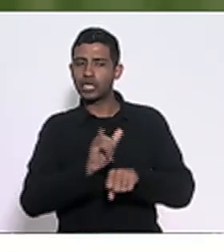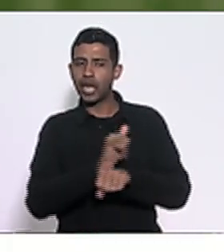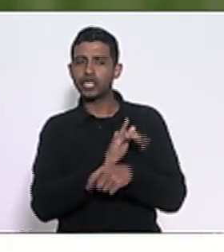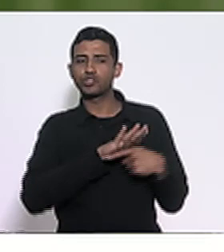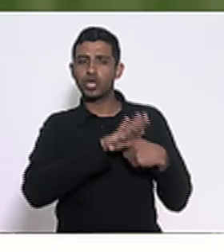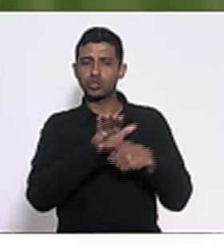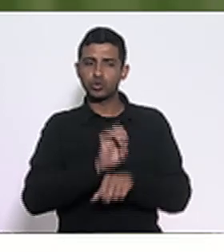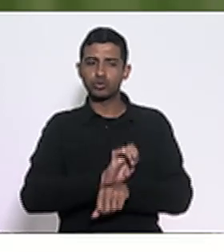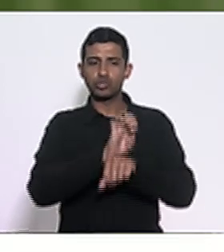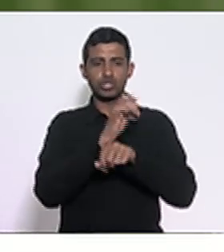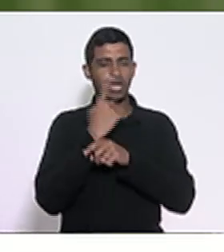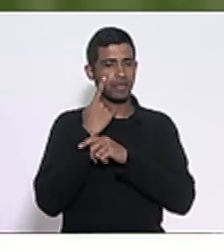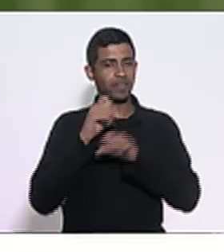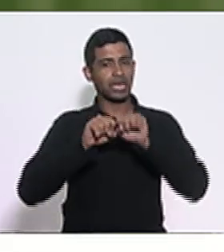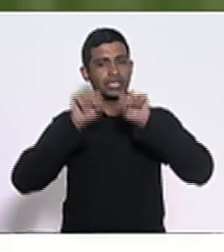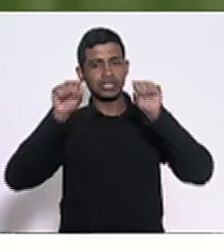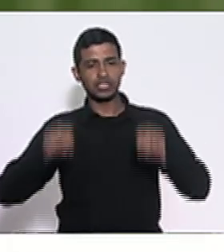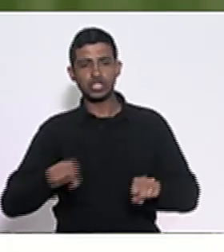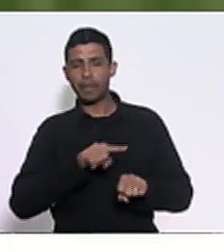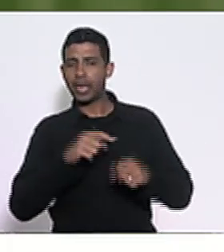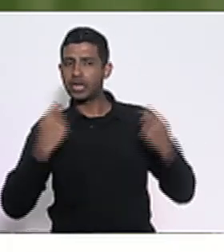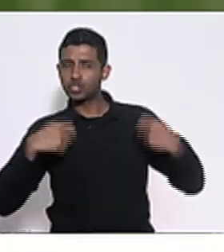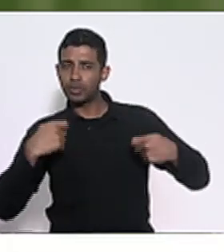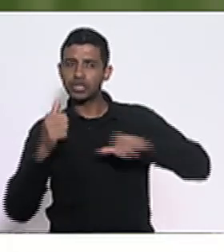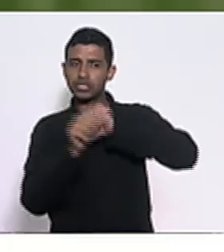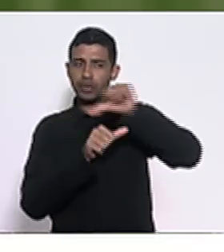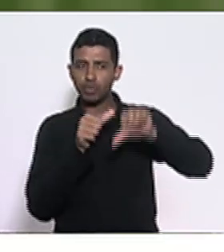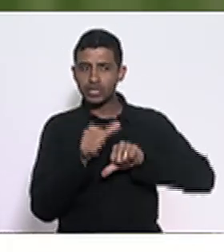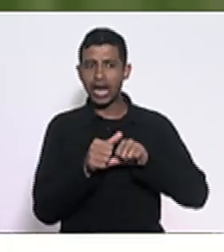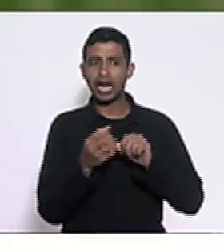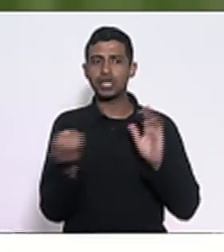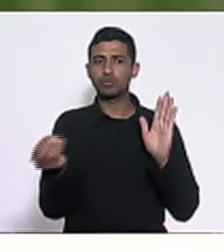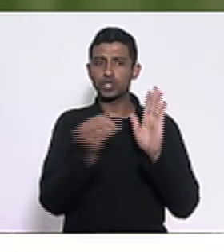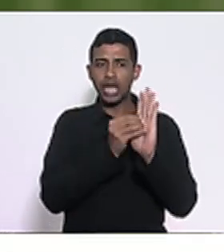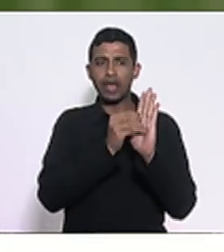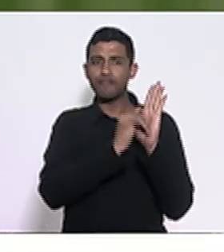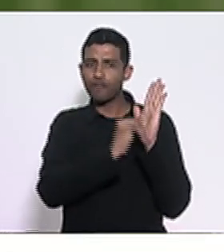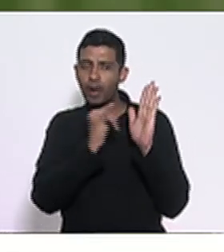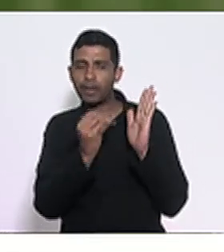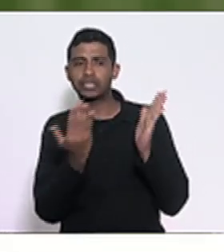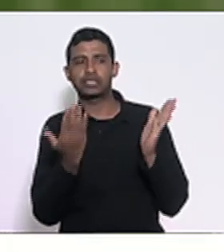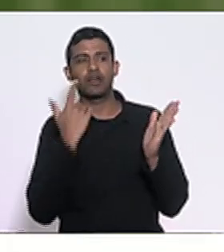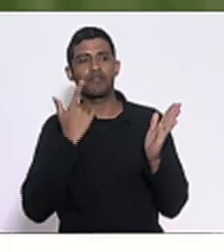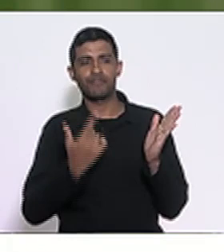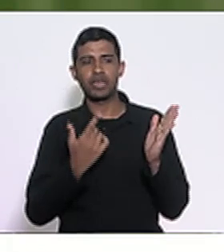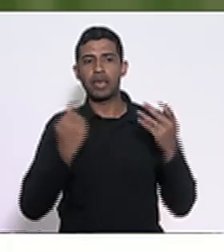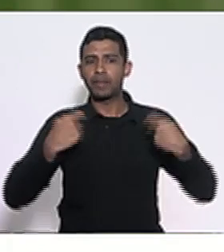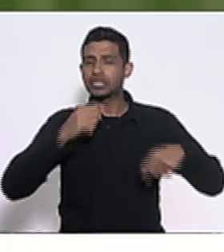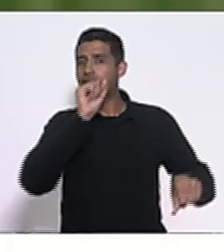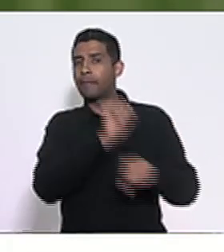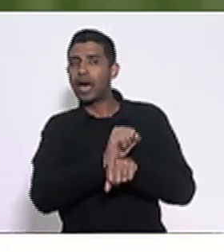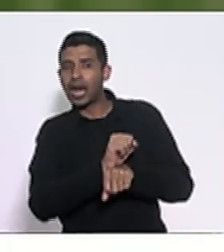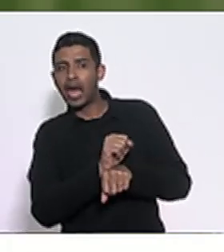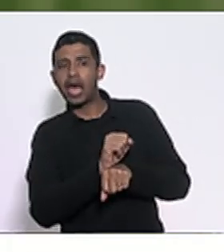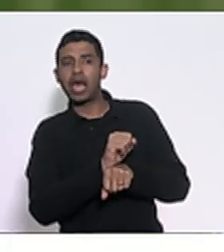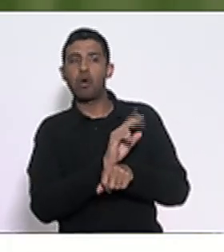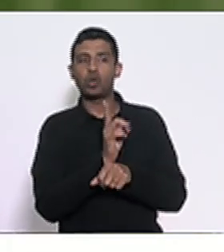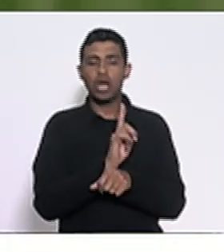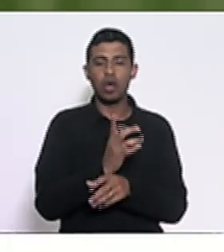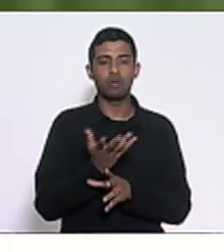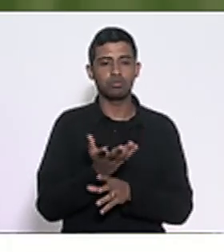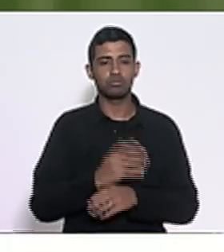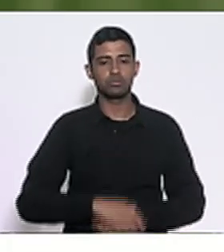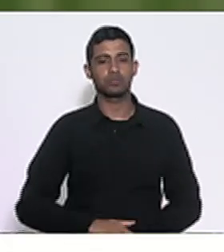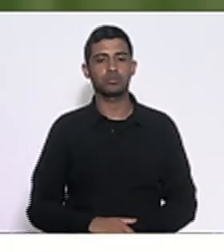Esses sistemas demandam modernização, atualização? Que tipo de intervenção vai precisar ser feito? Né? E